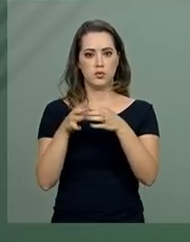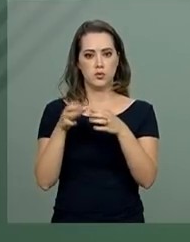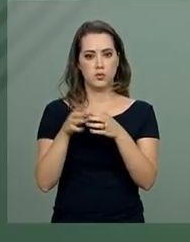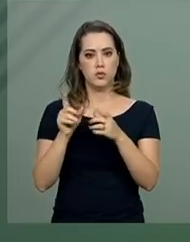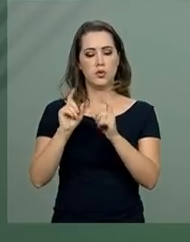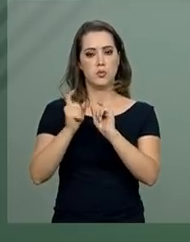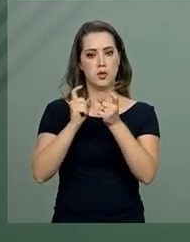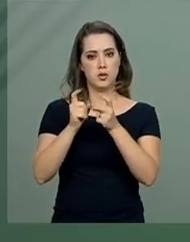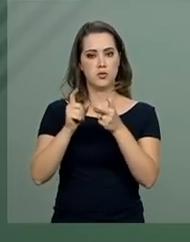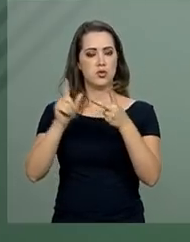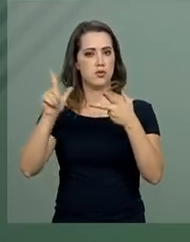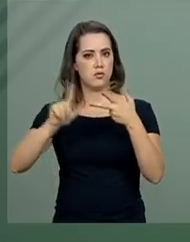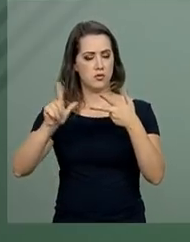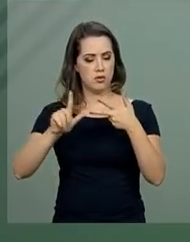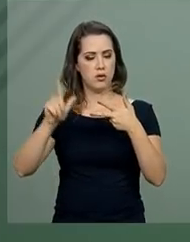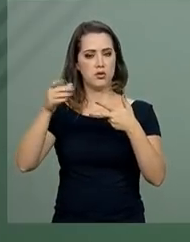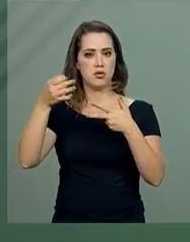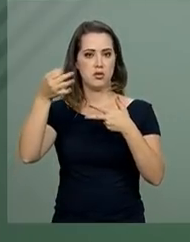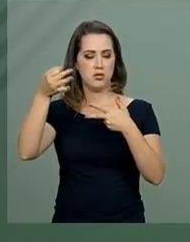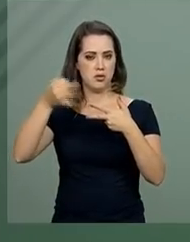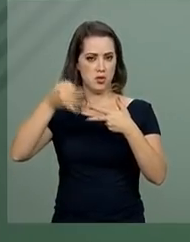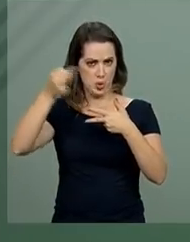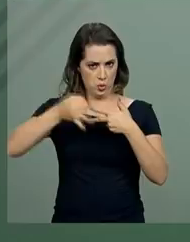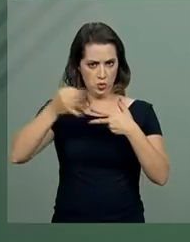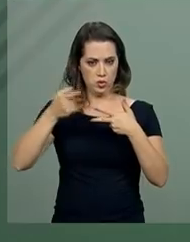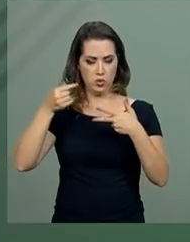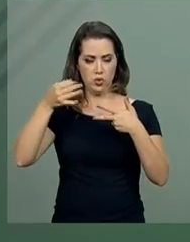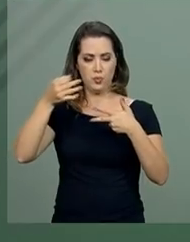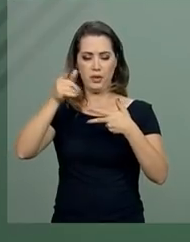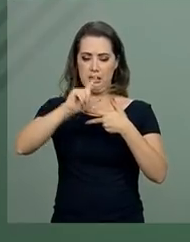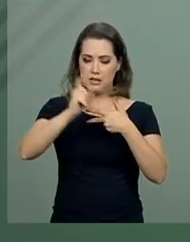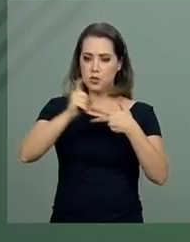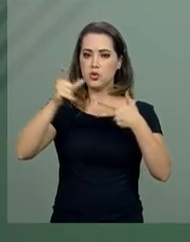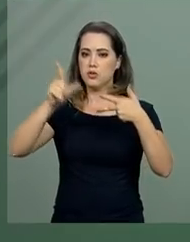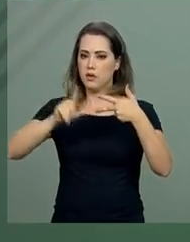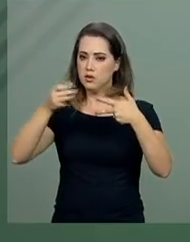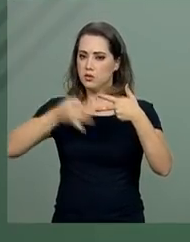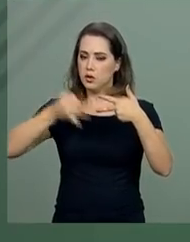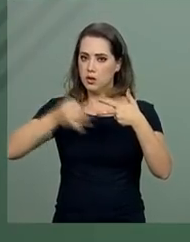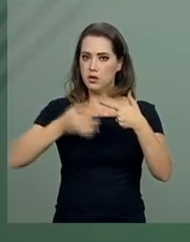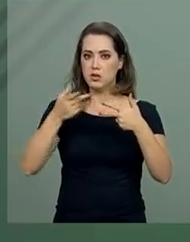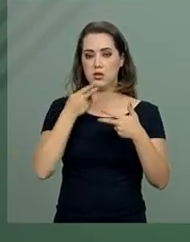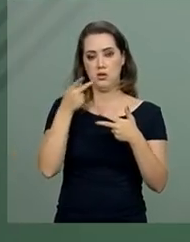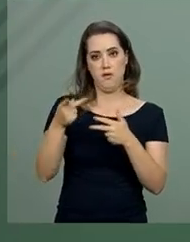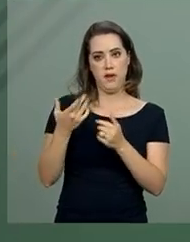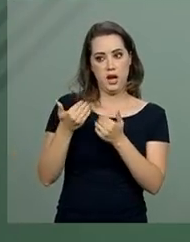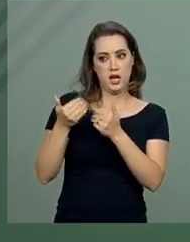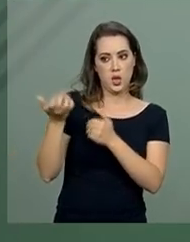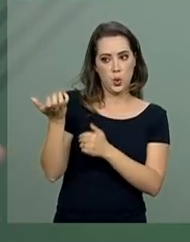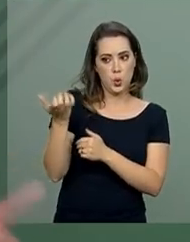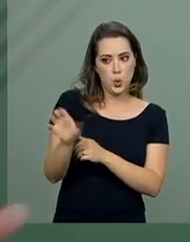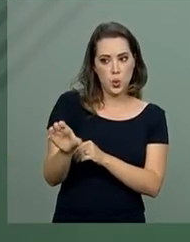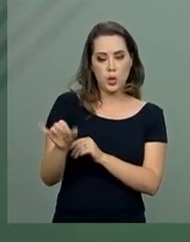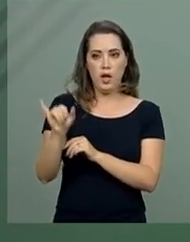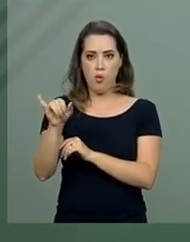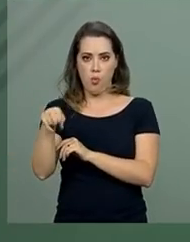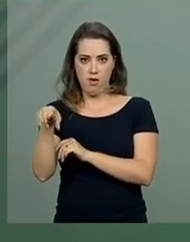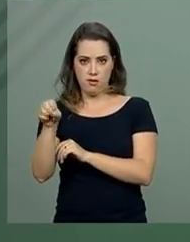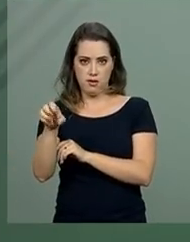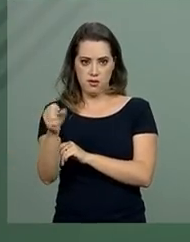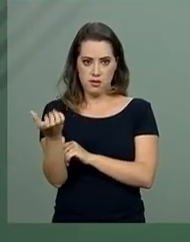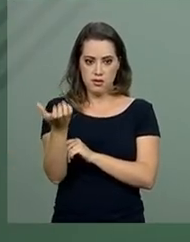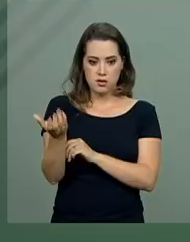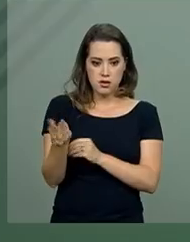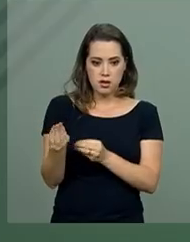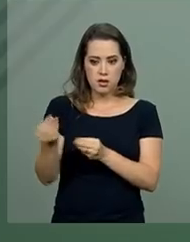executivo do legislativo do judiciário de optar em de abrir mão da previdência pública e irem para um